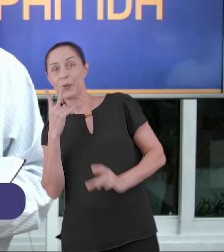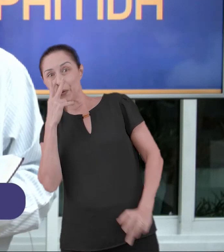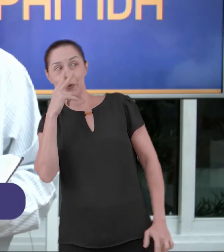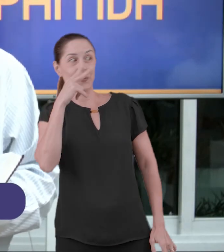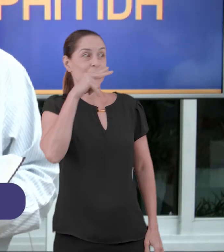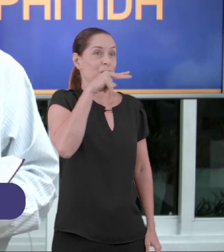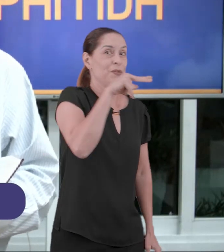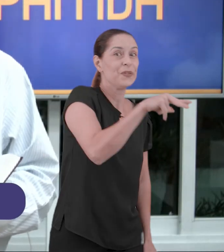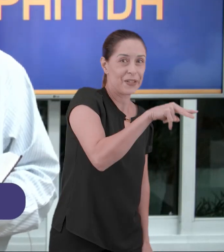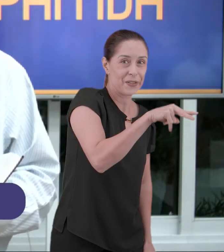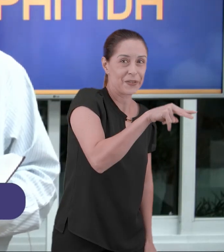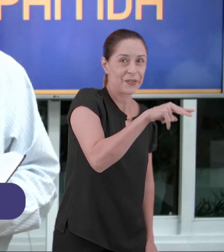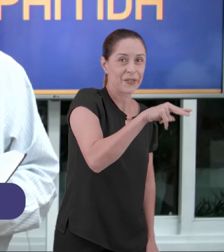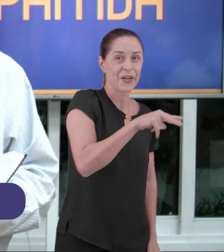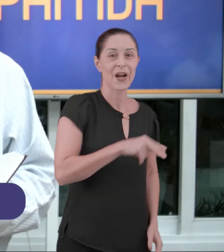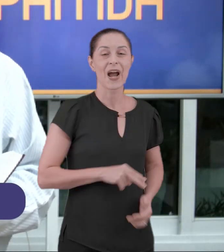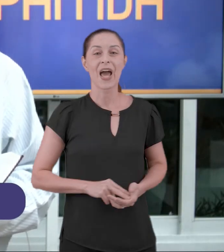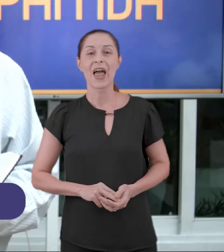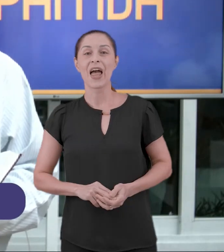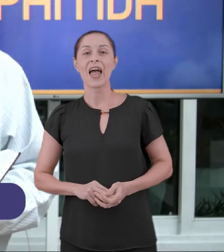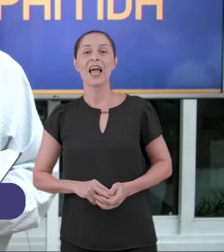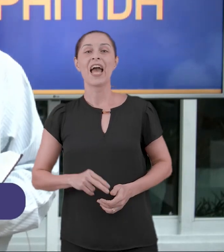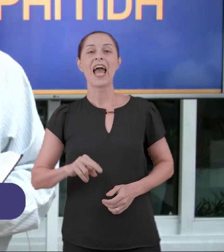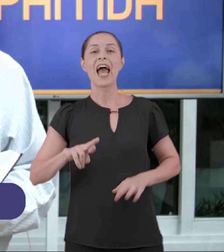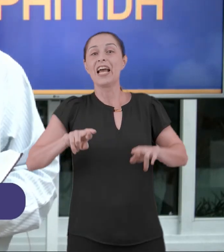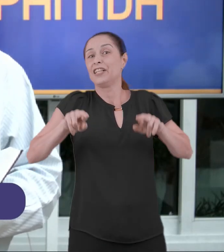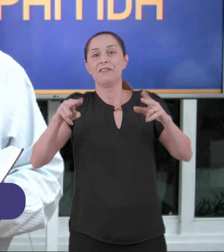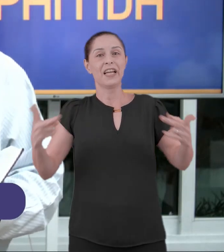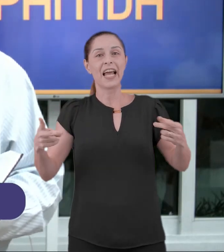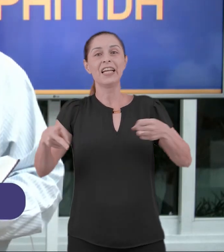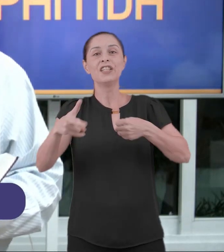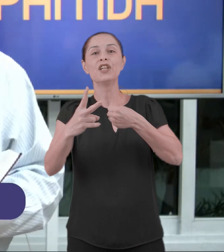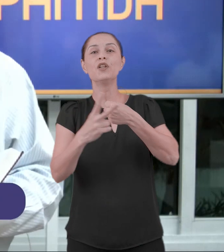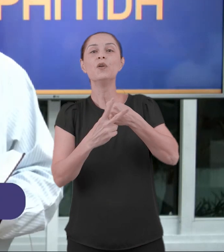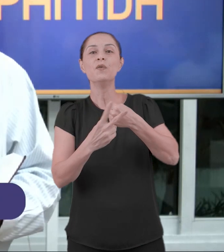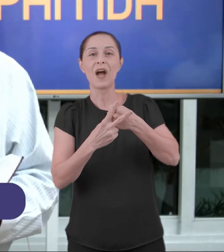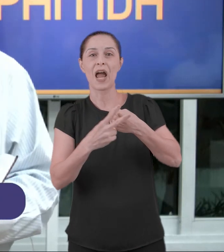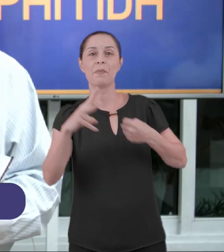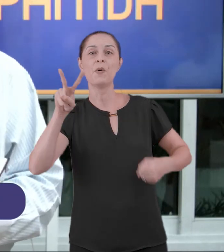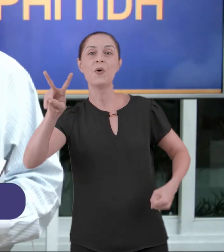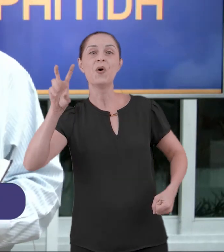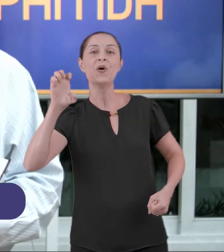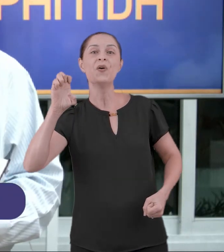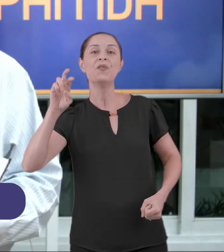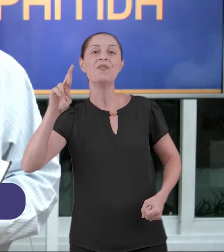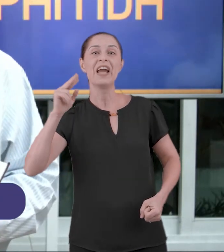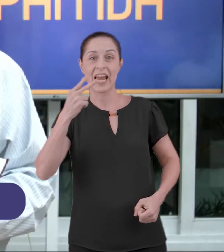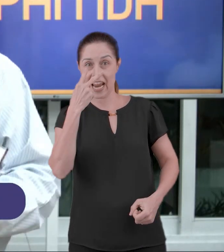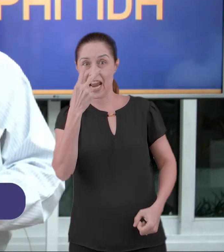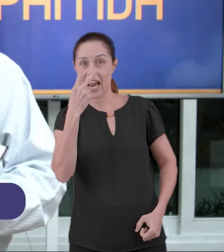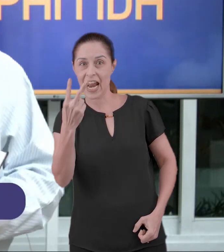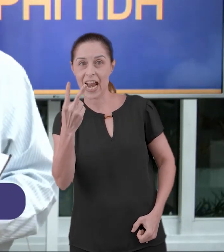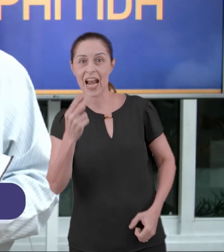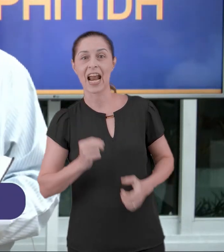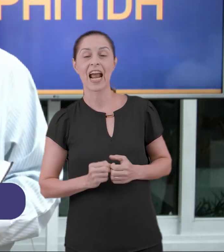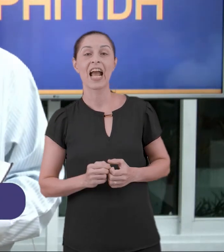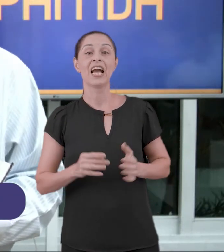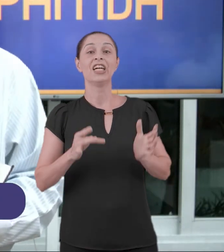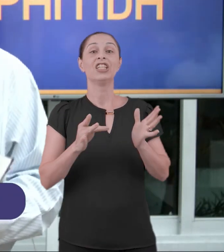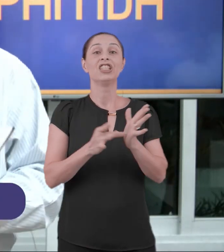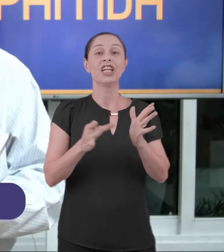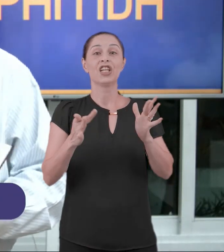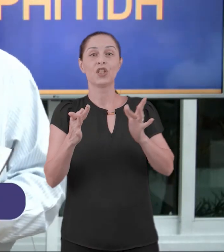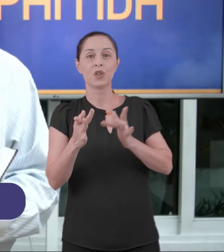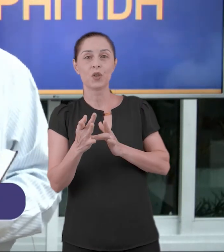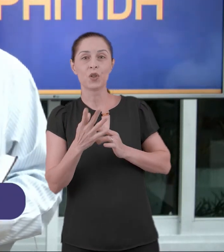é como nós vemos, né? Mas a visão de Jesus aqui, ele vê o coração, ele vê a alma,